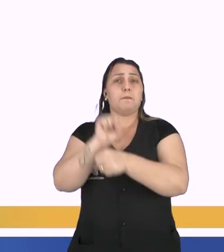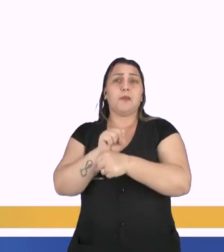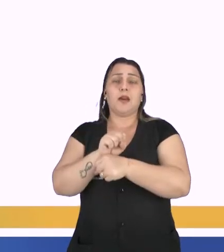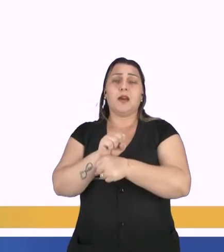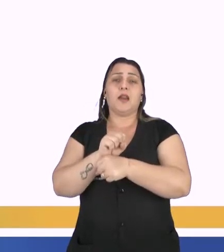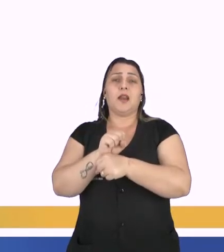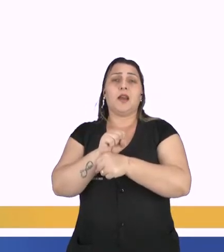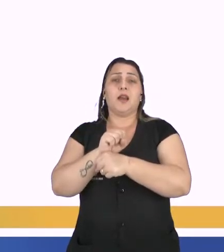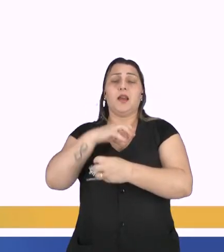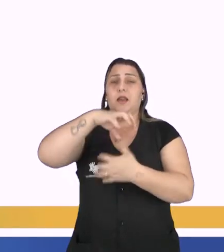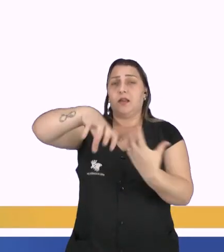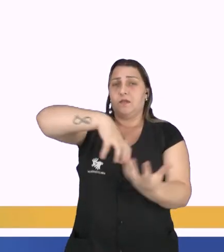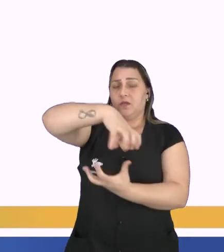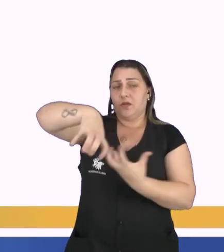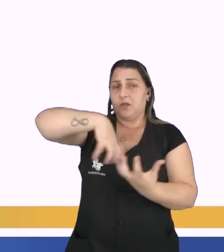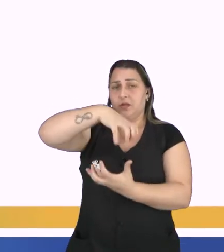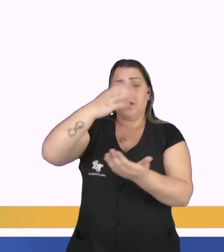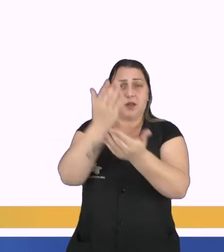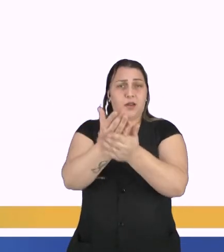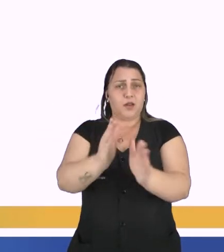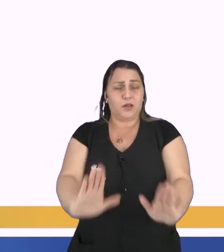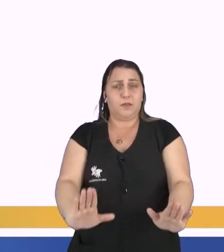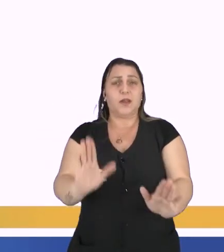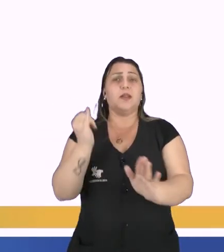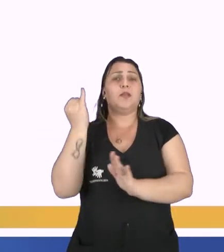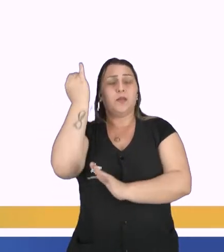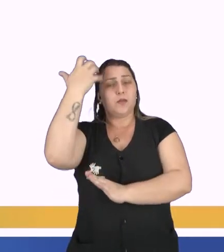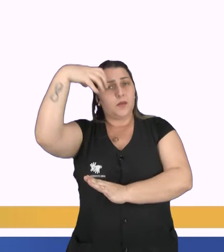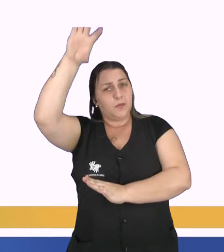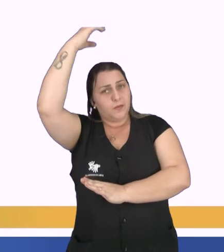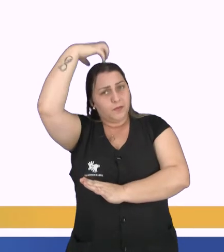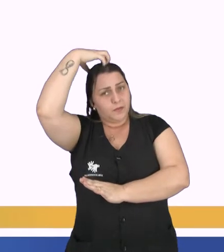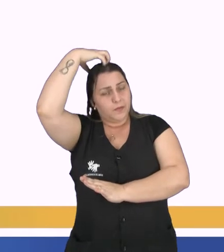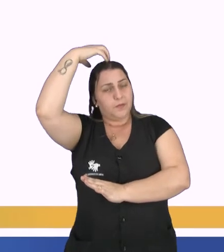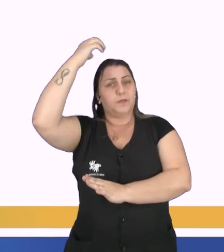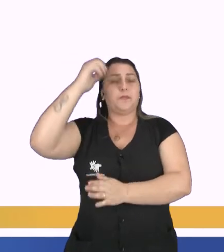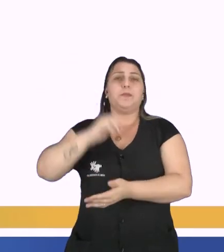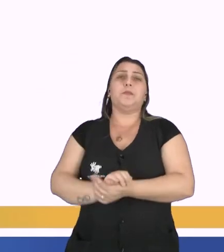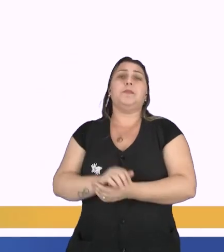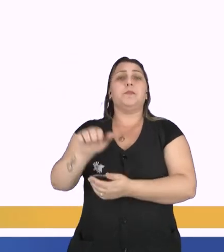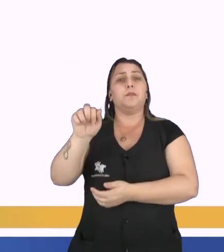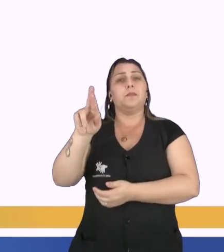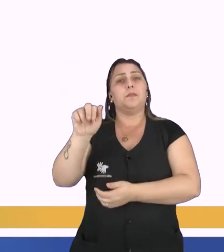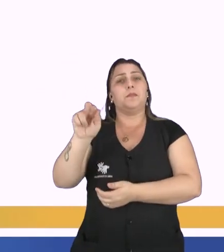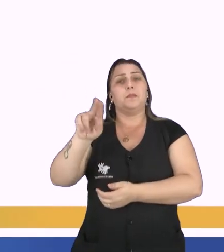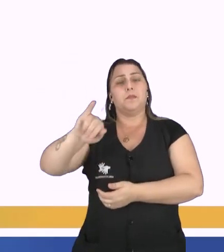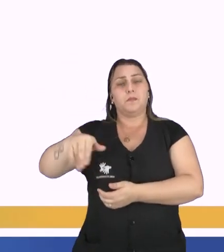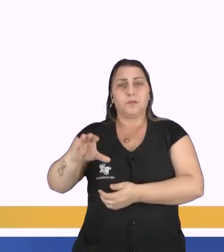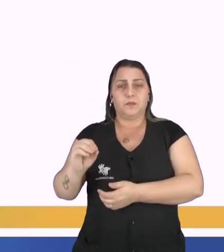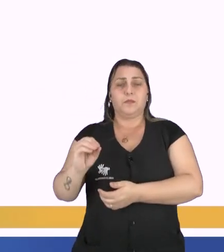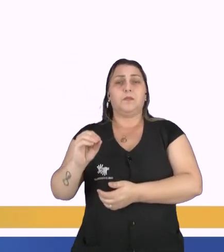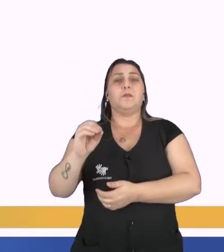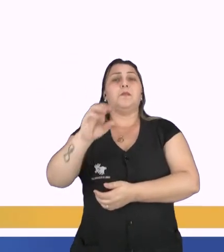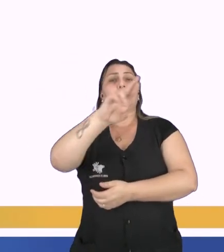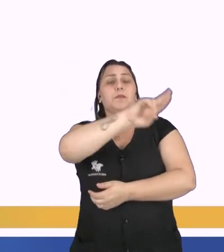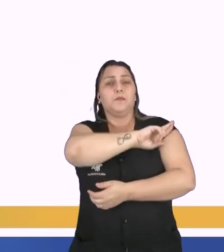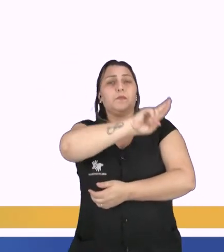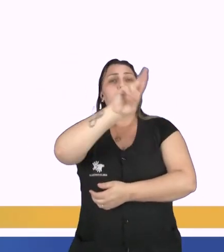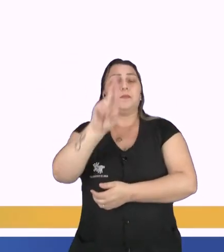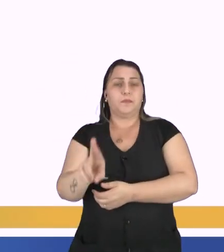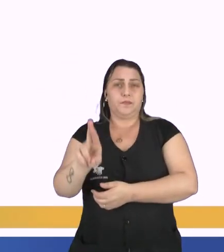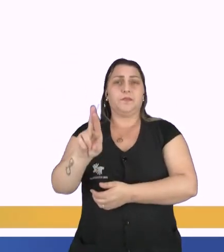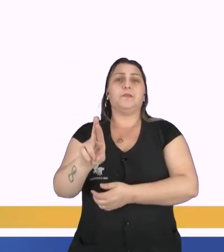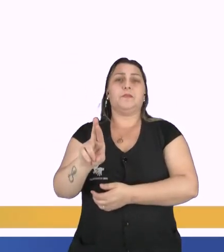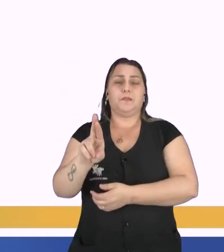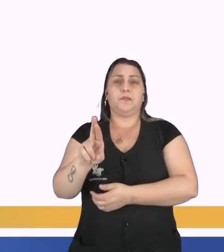o carro da revolução, né? Aí a gente ainda está no Império, então o Araújo Lima, ele vem representando aí esses conservadores